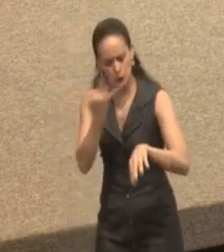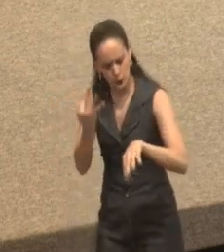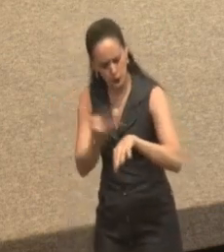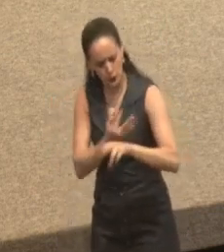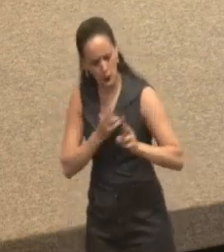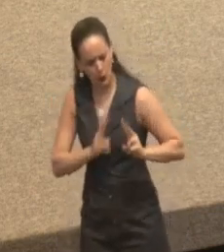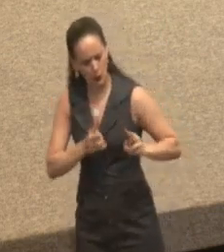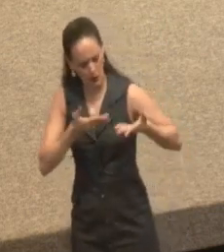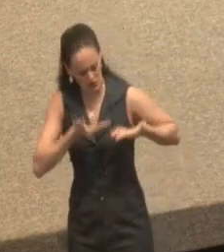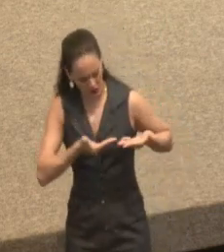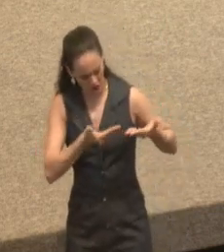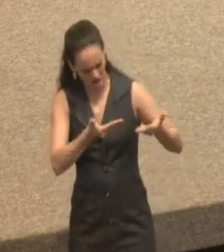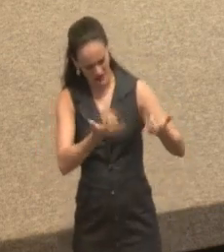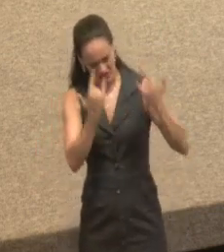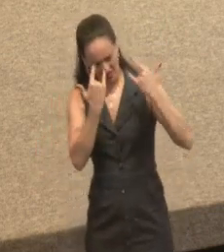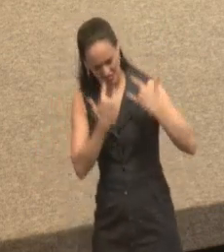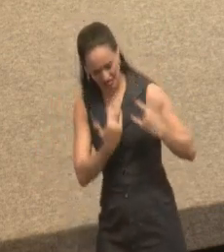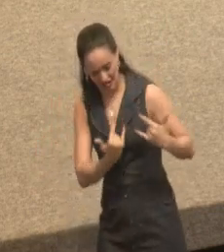em